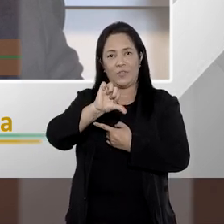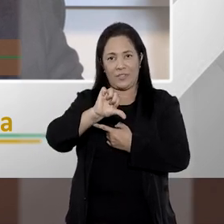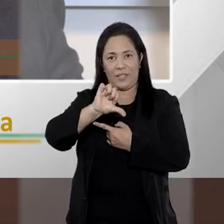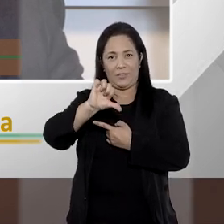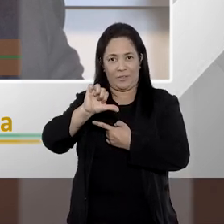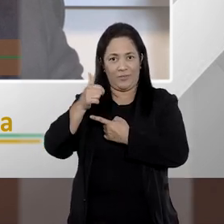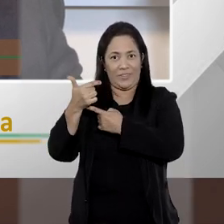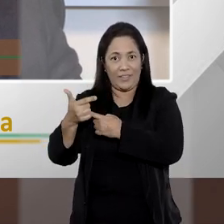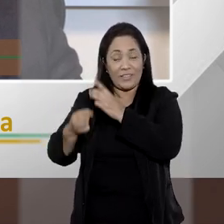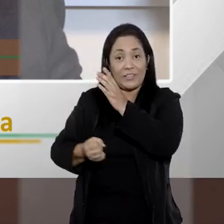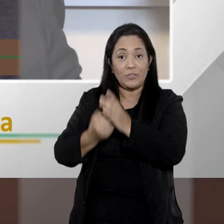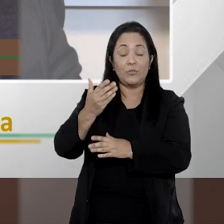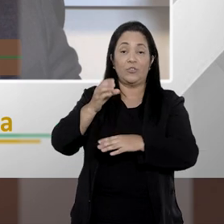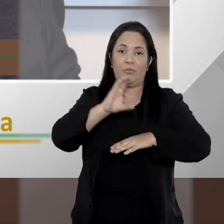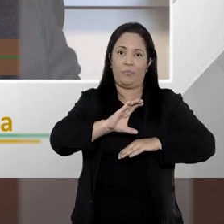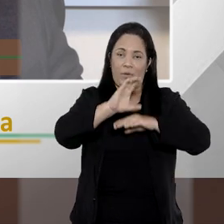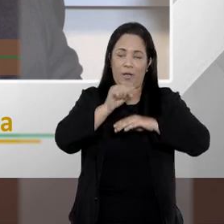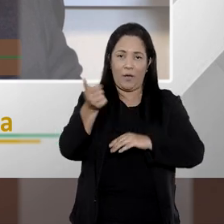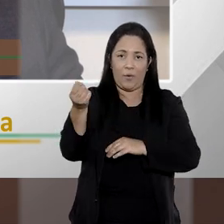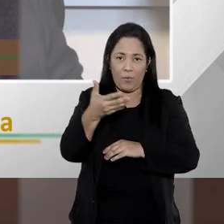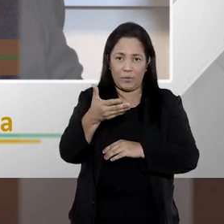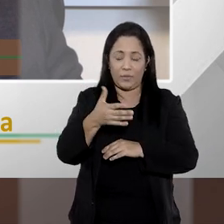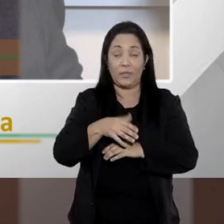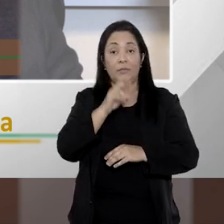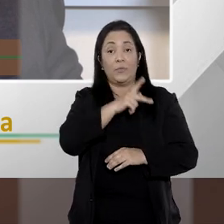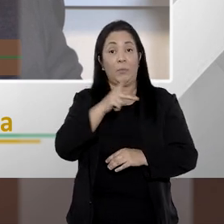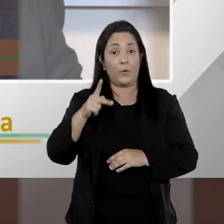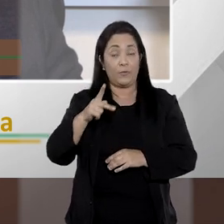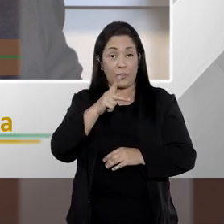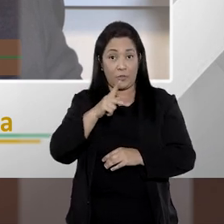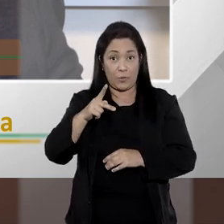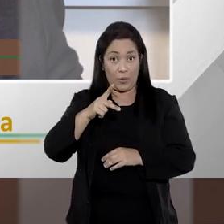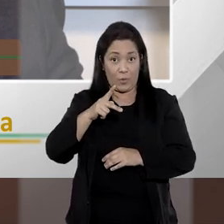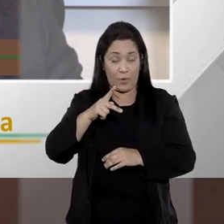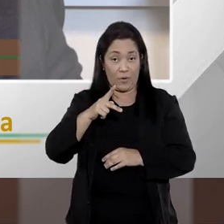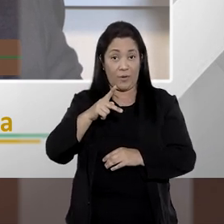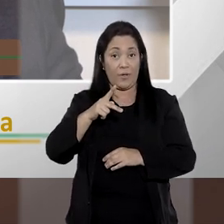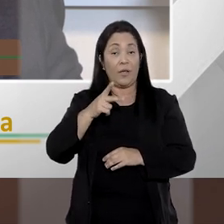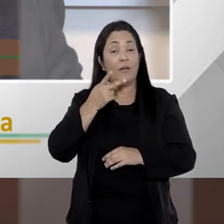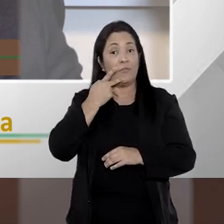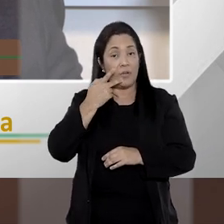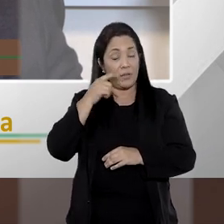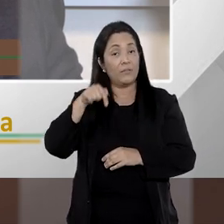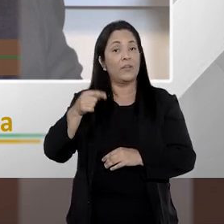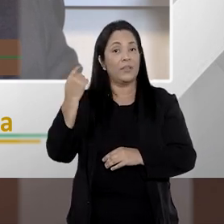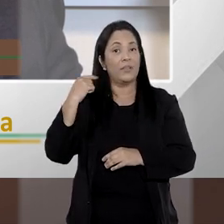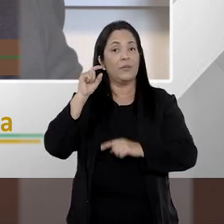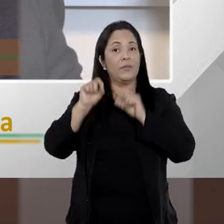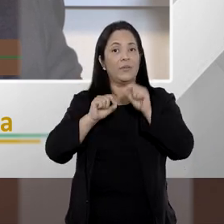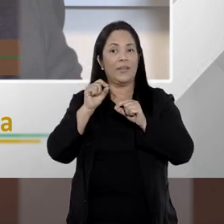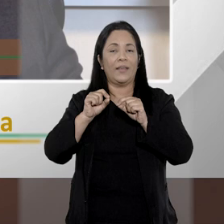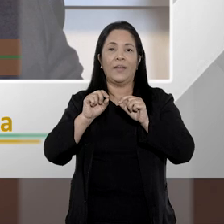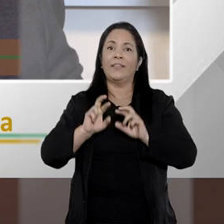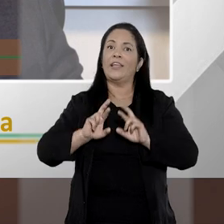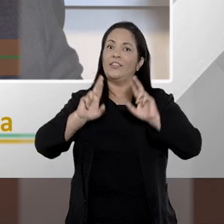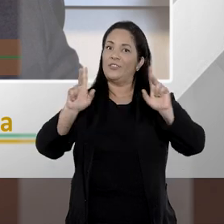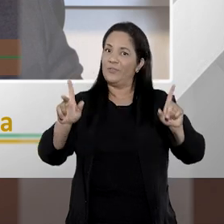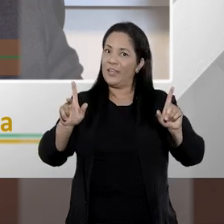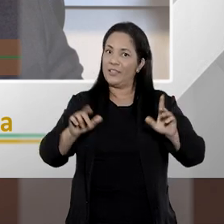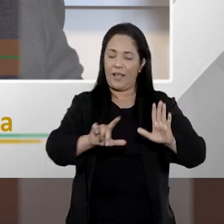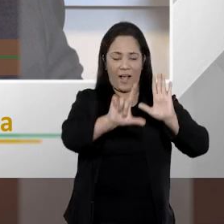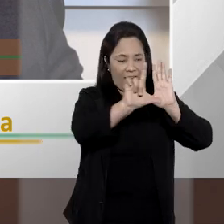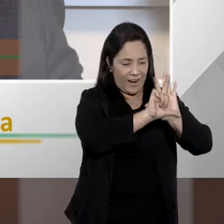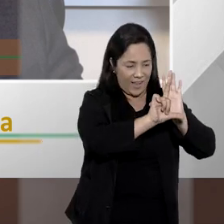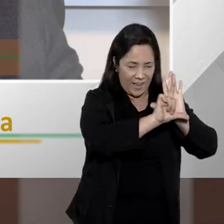execução penal. Mas como o professor Victor Minervino bem ressalta, existe uma discrepância muito grande entre